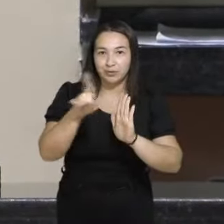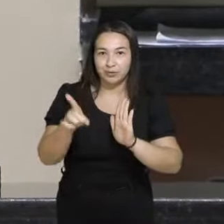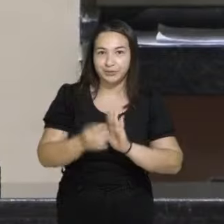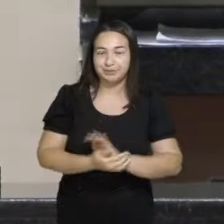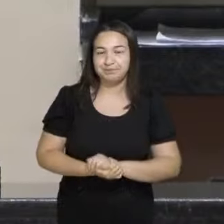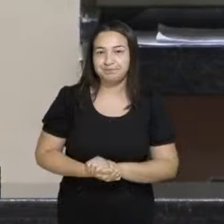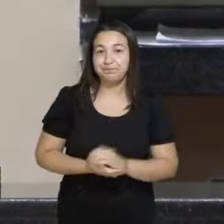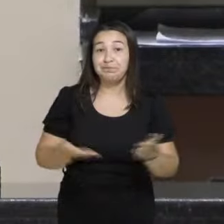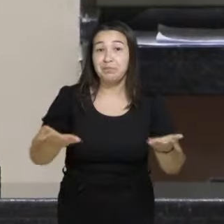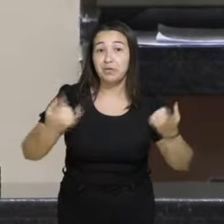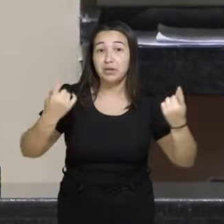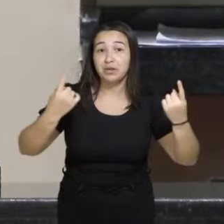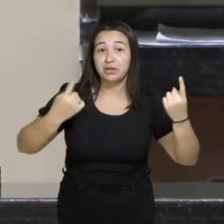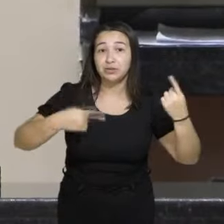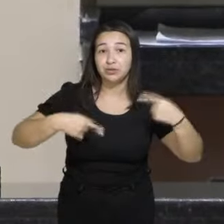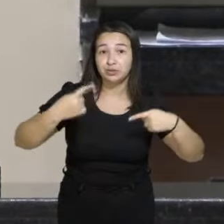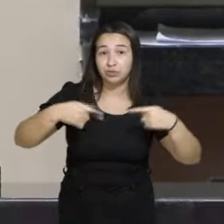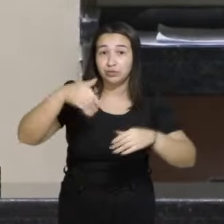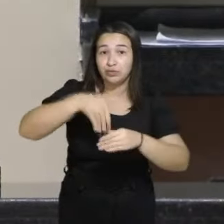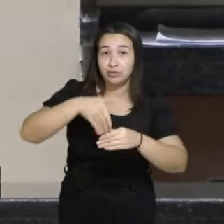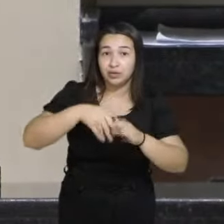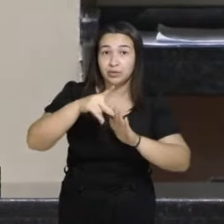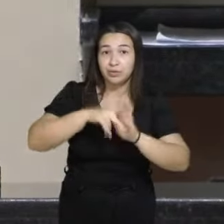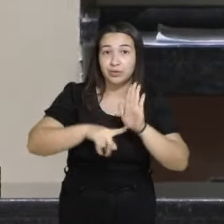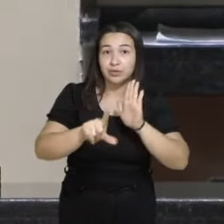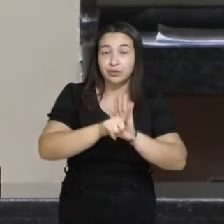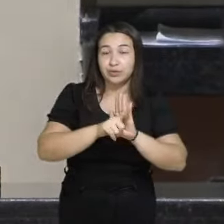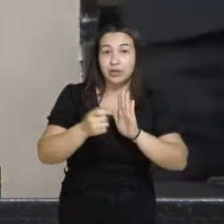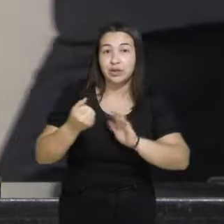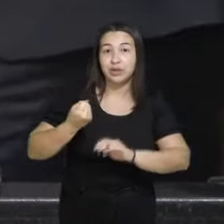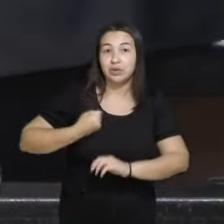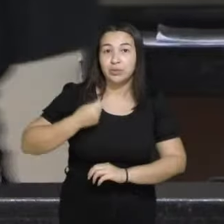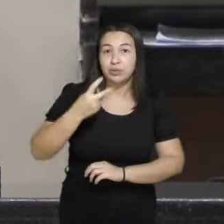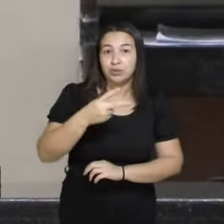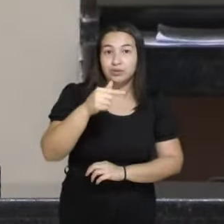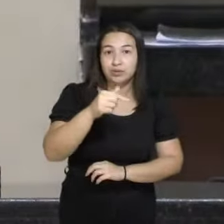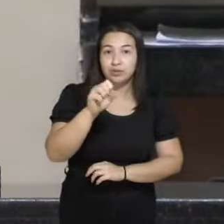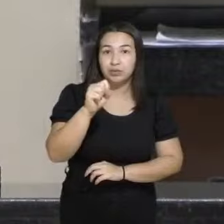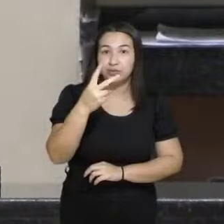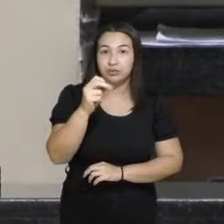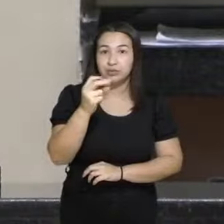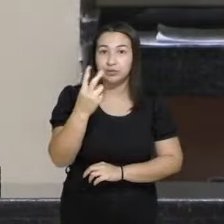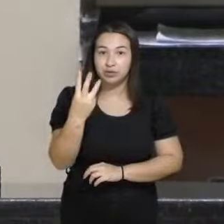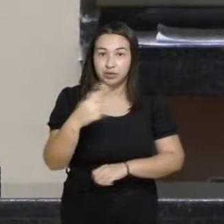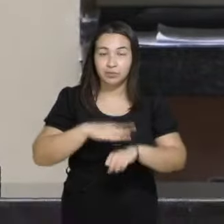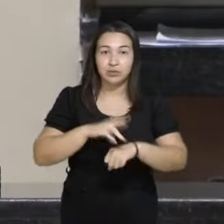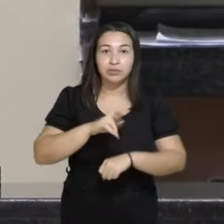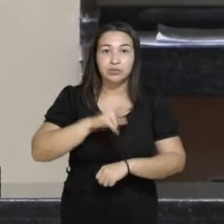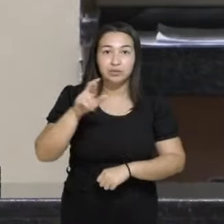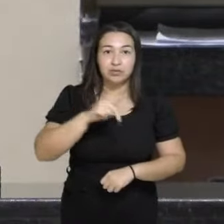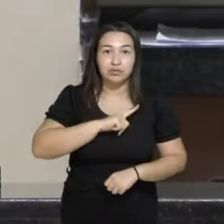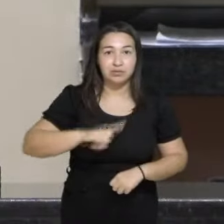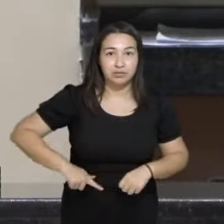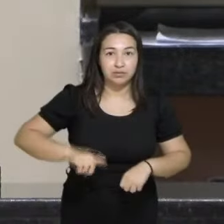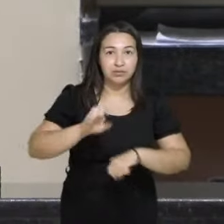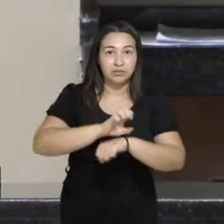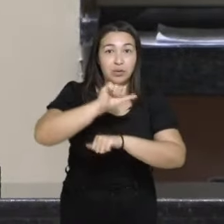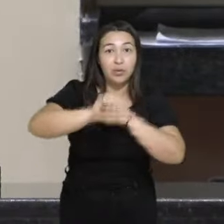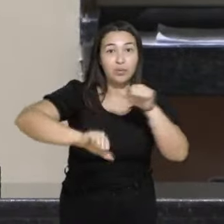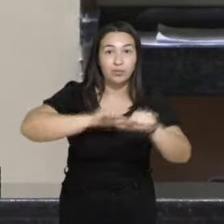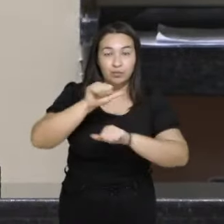Discussão e votação em turno único do projeto de lei 278/2023, autor Governo do Estado. Altera o anexo 3º da